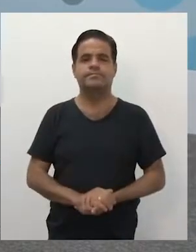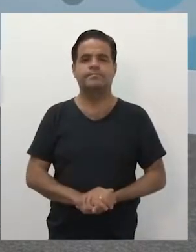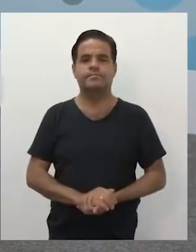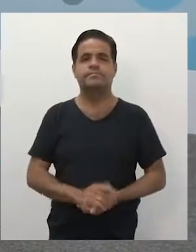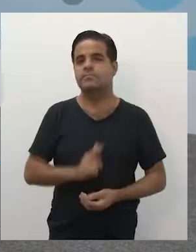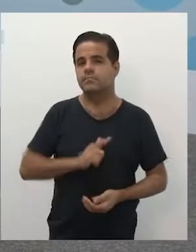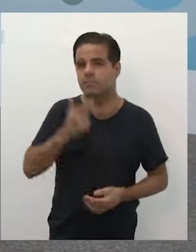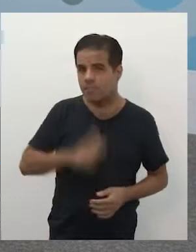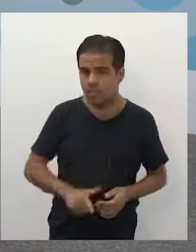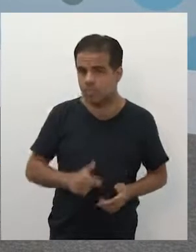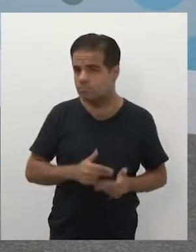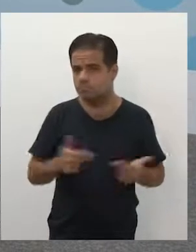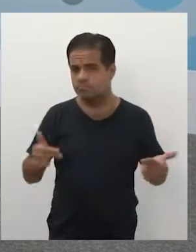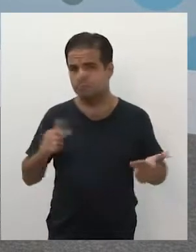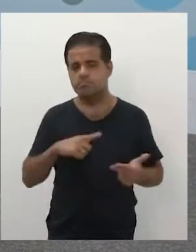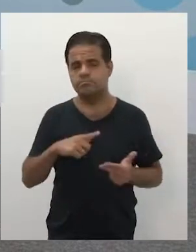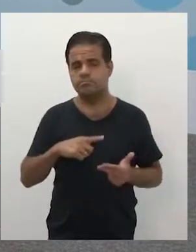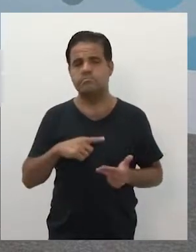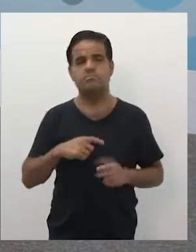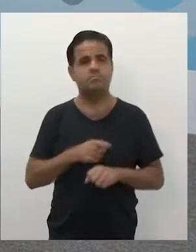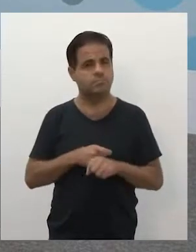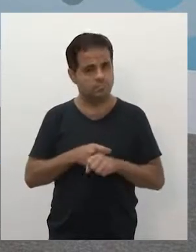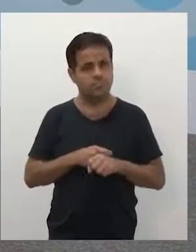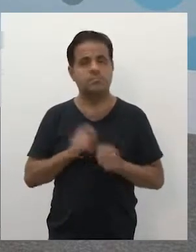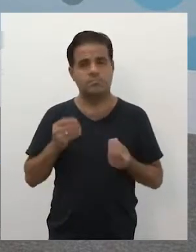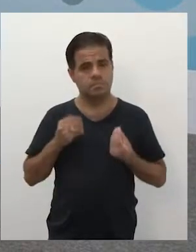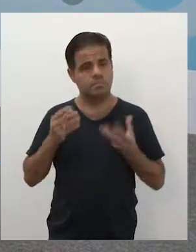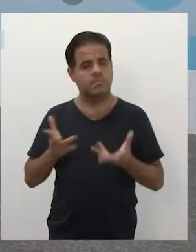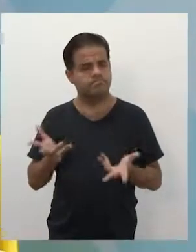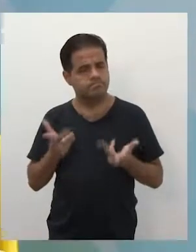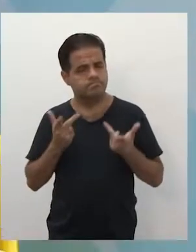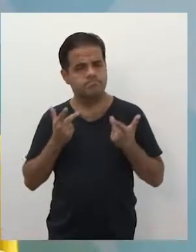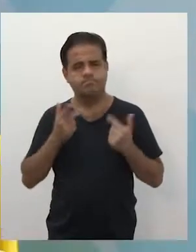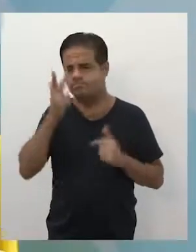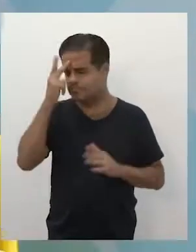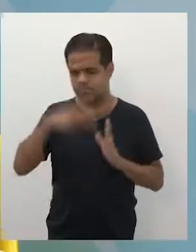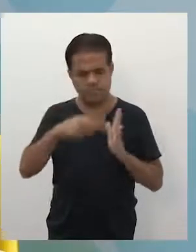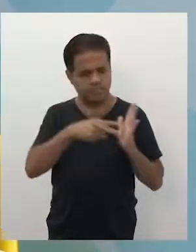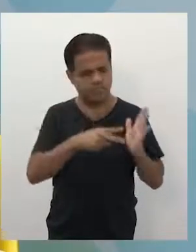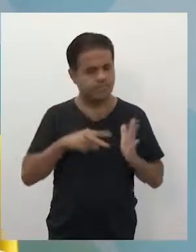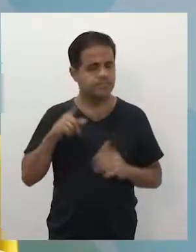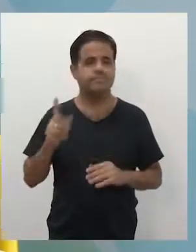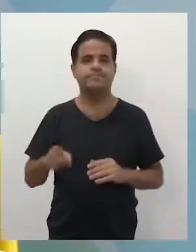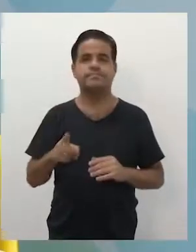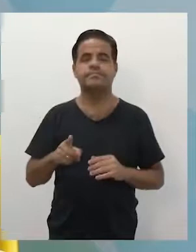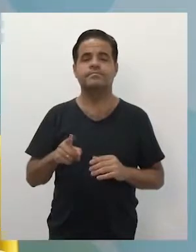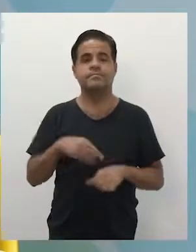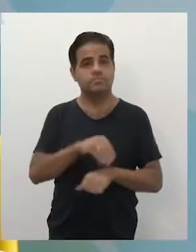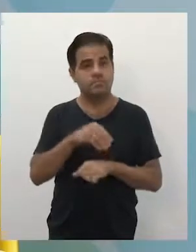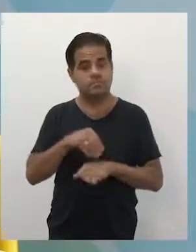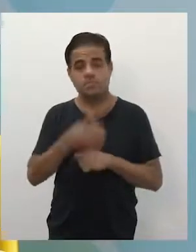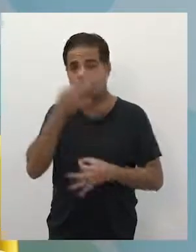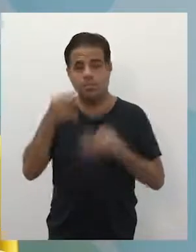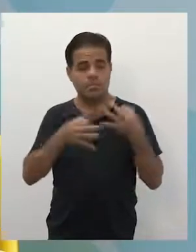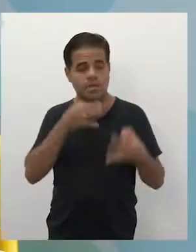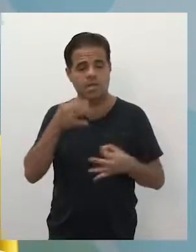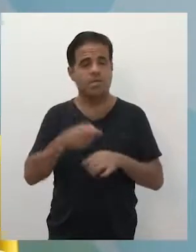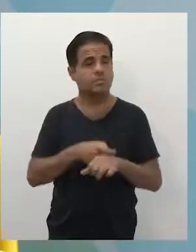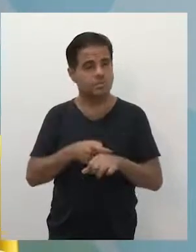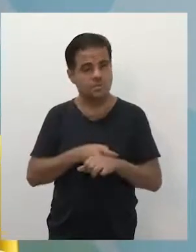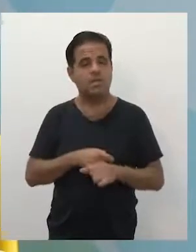Tem mais algum aí? Alguns adjetivos são usados para persuadir o leitor. Isso. Ditam a opinião, os